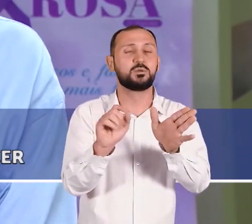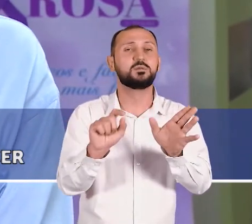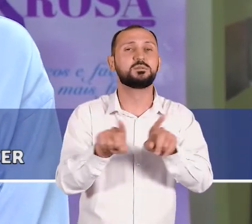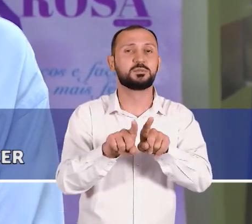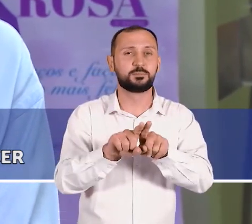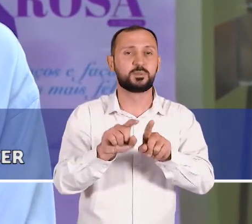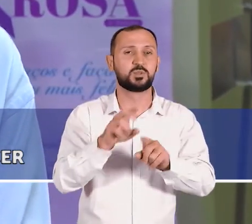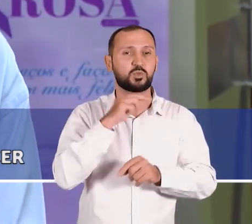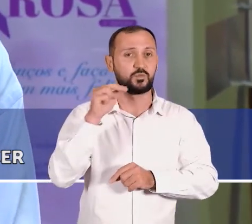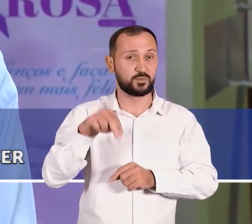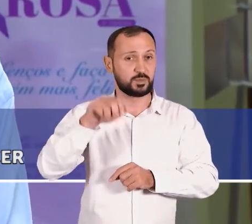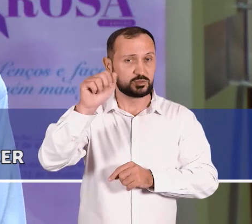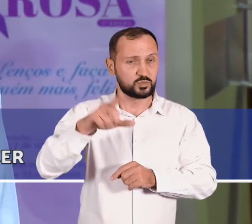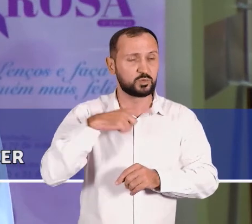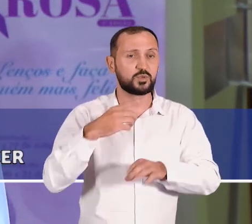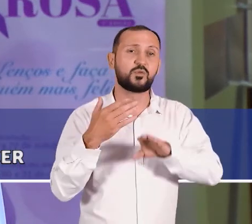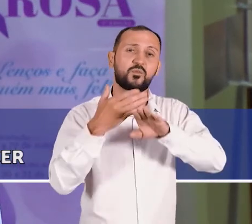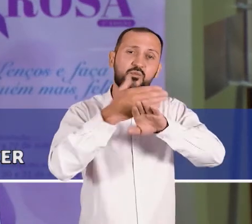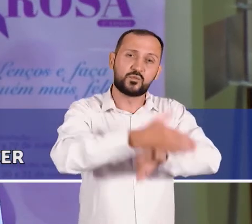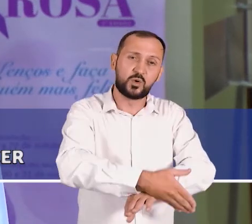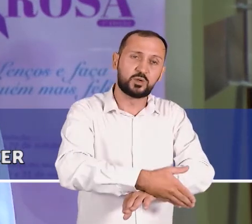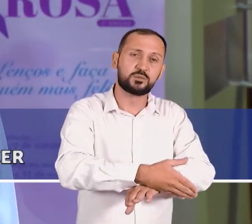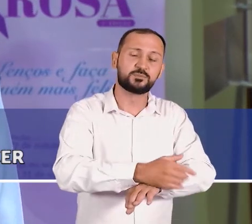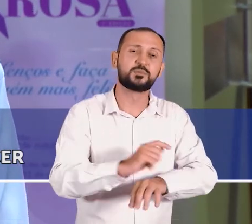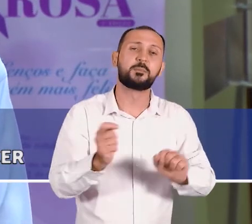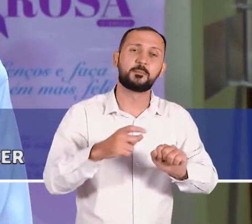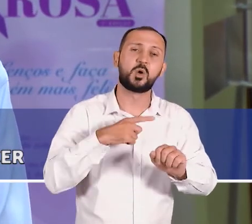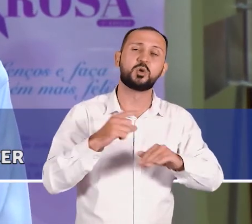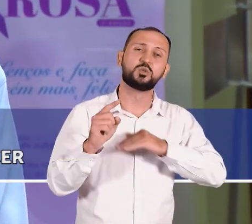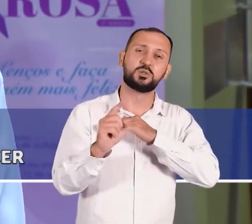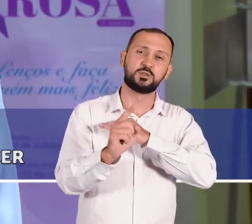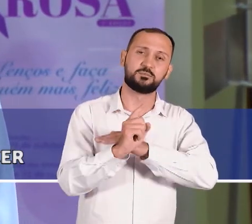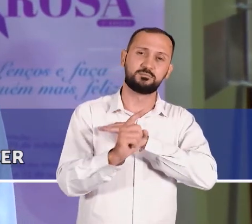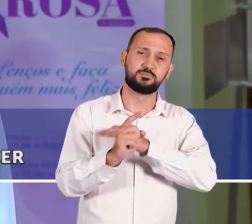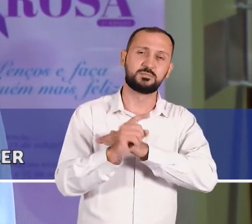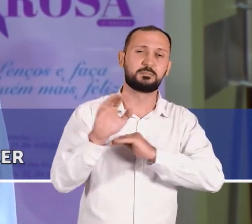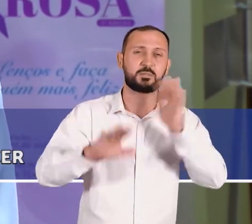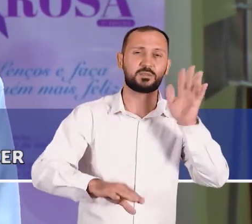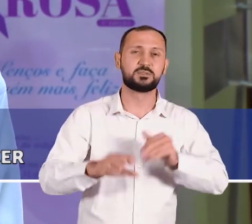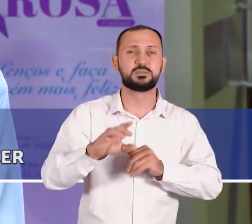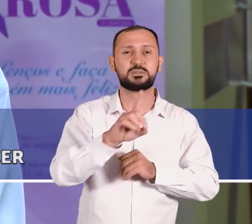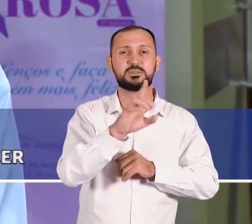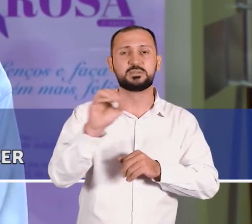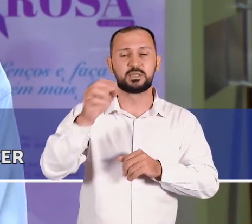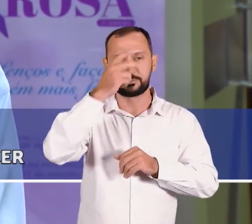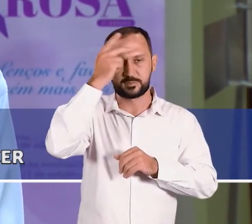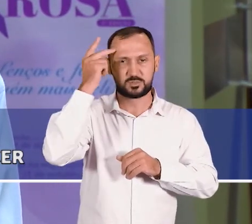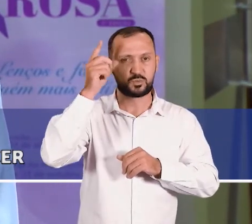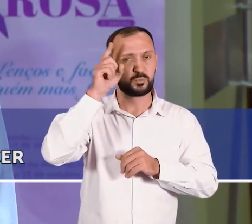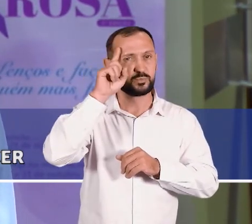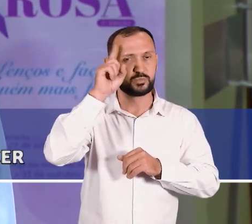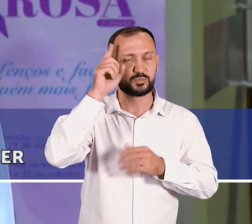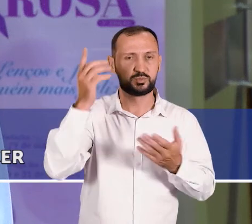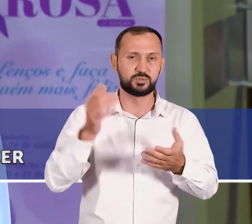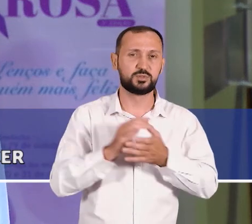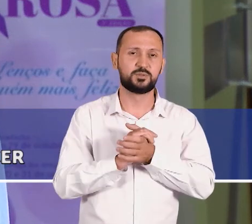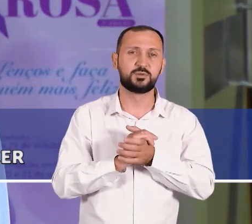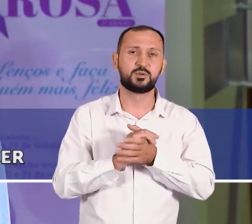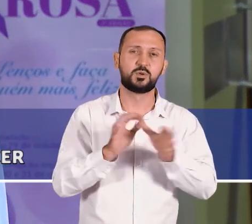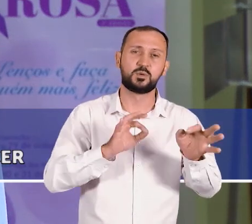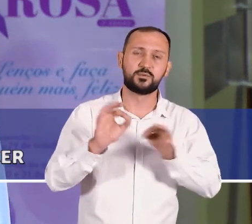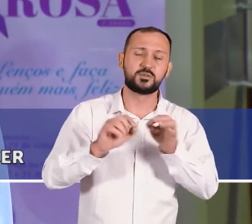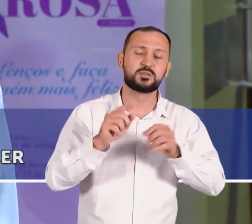porta aberta no Novembro Azul. As pessoas que forem para lá, nós poderemos atender em torno de 100 pessoas